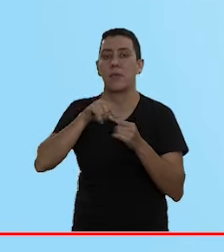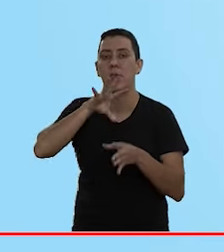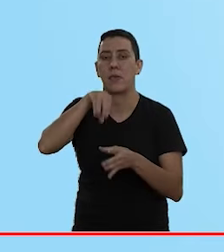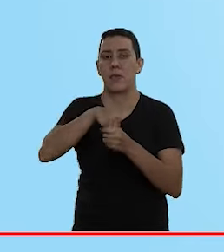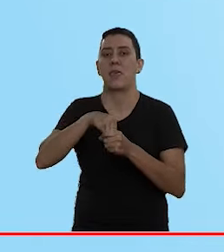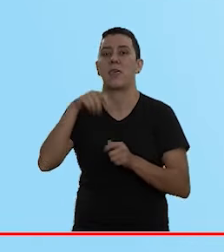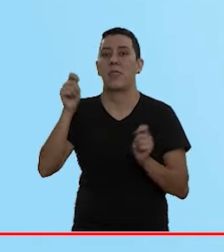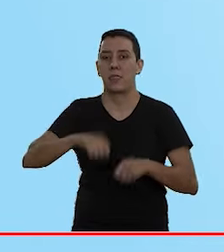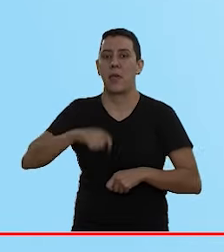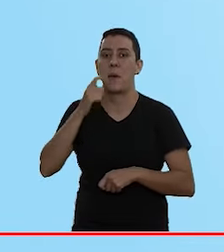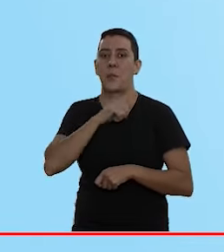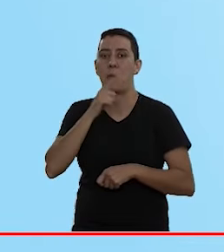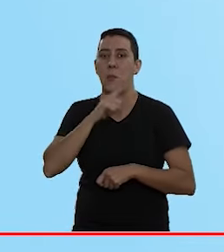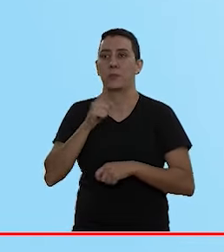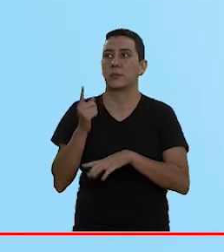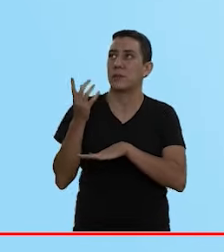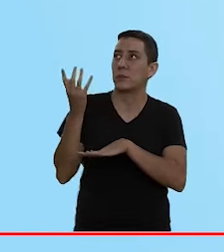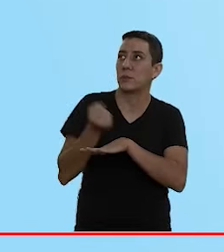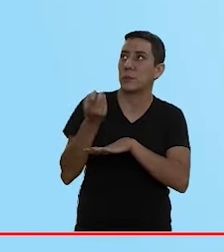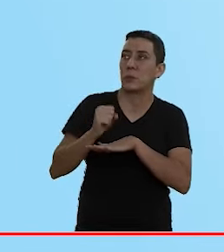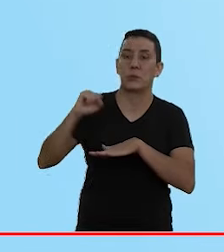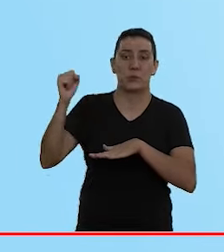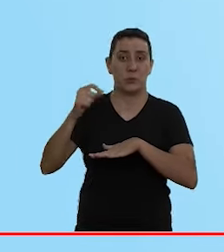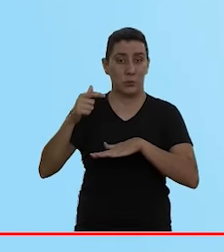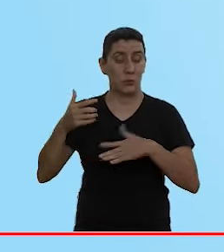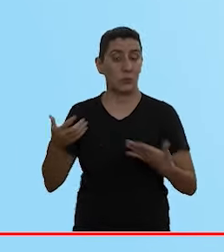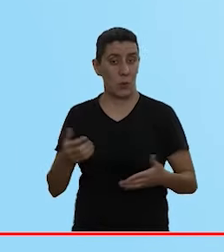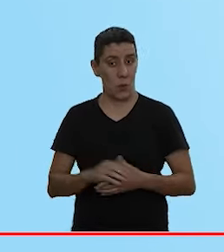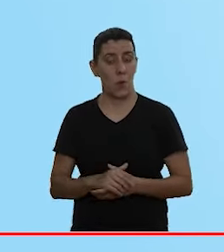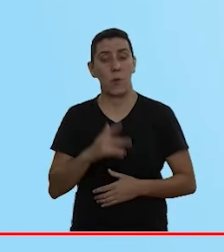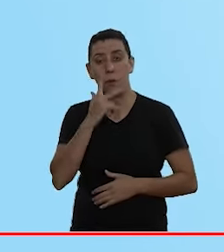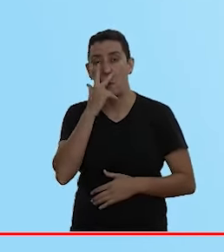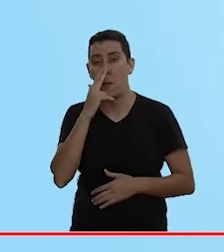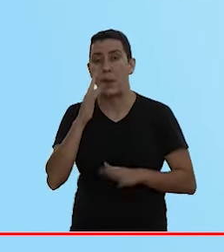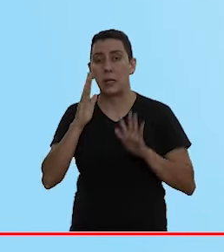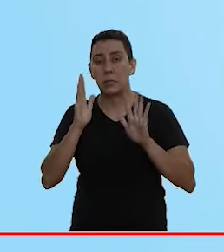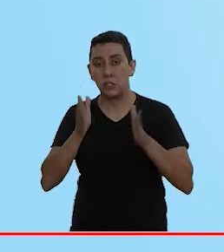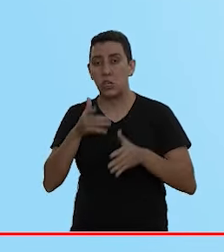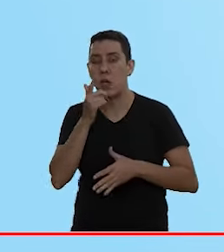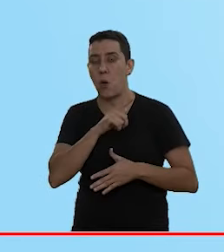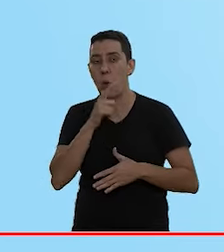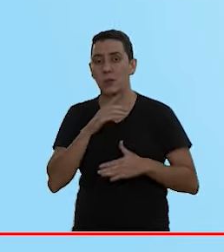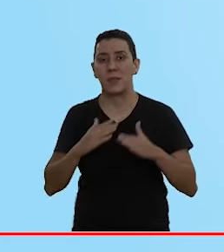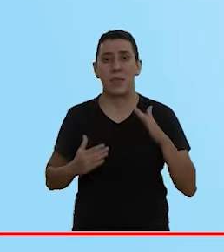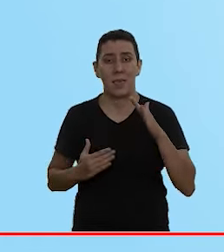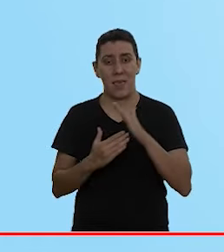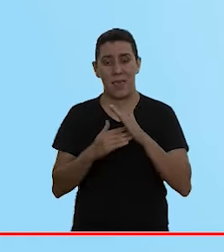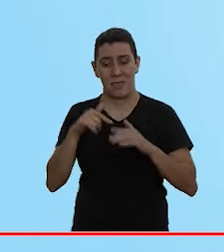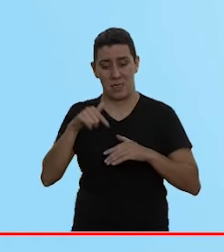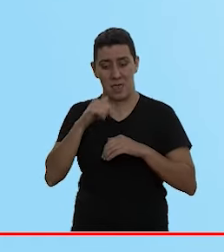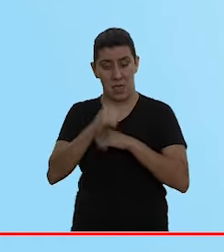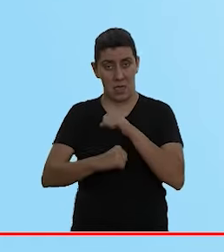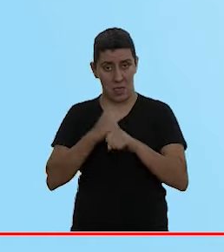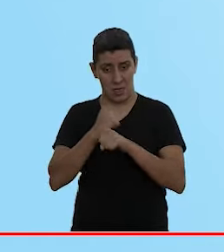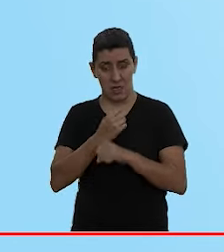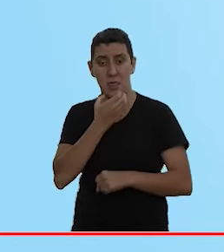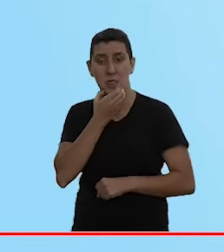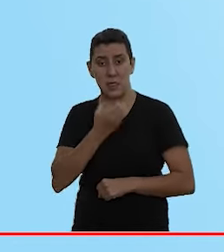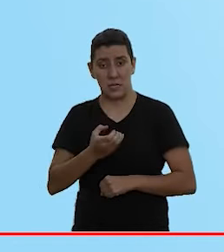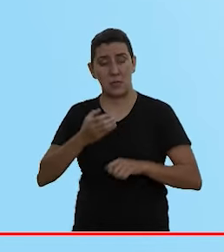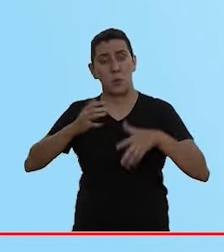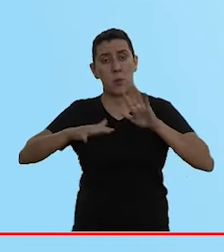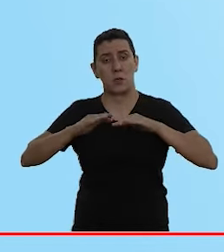gente tenha aí mais de 700 gigawatts instalados até o final do ano. Isso no mercado global.